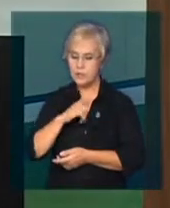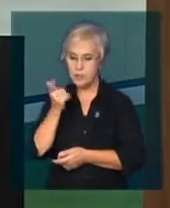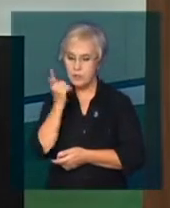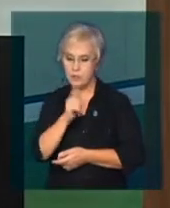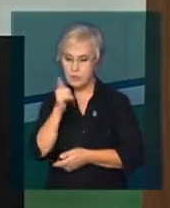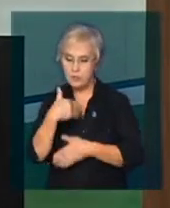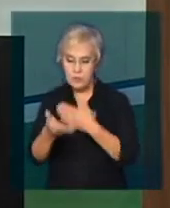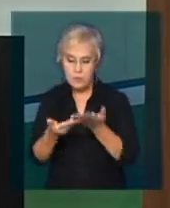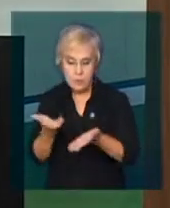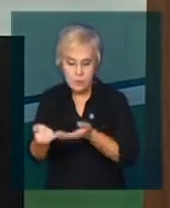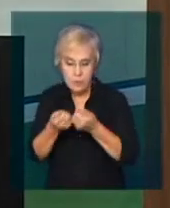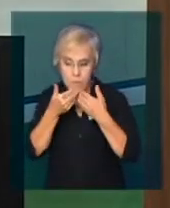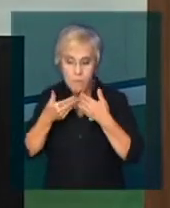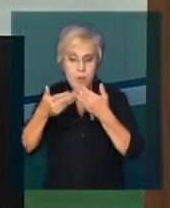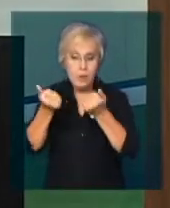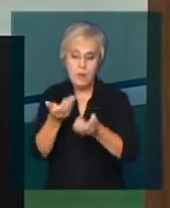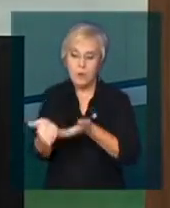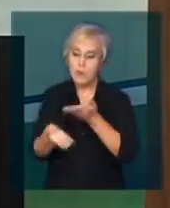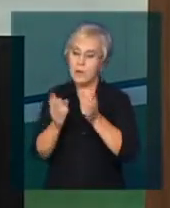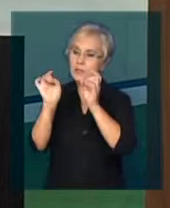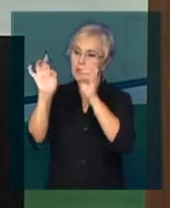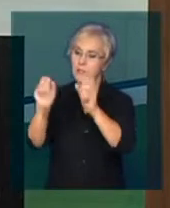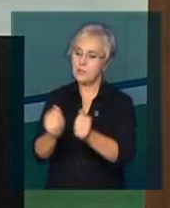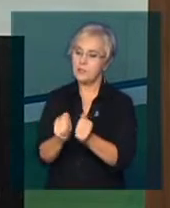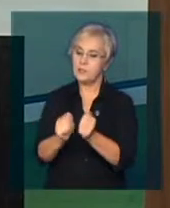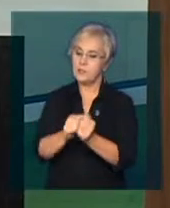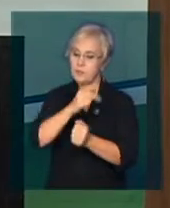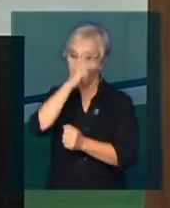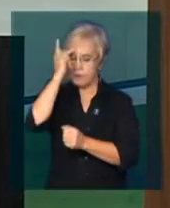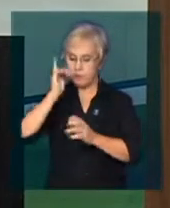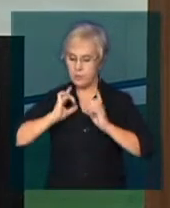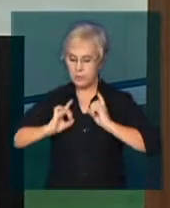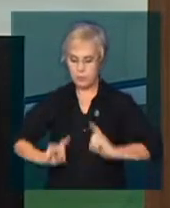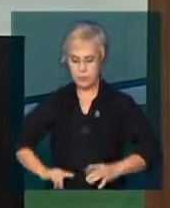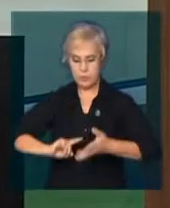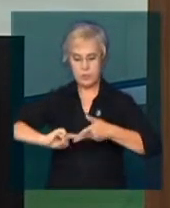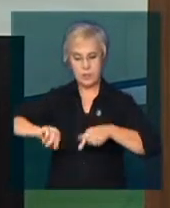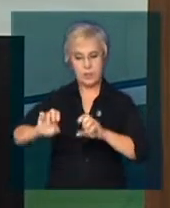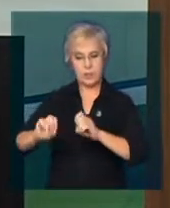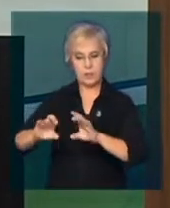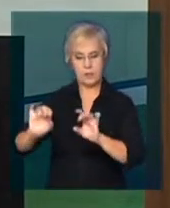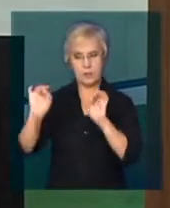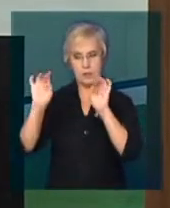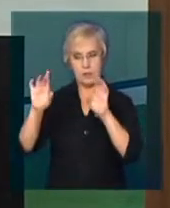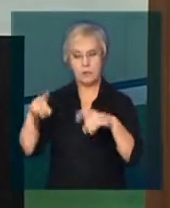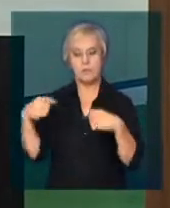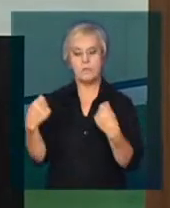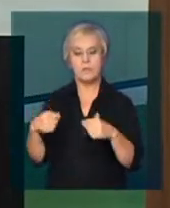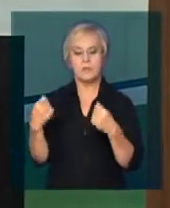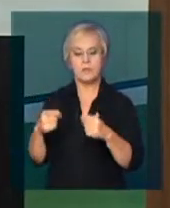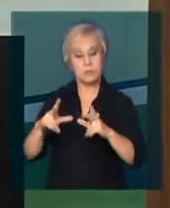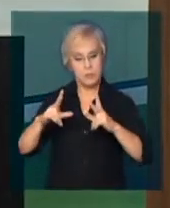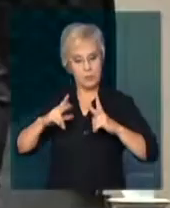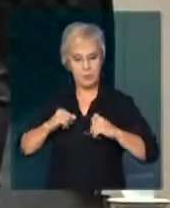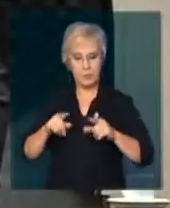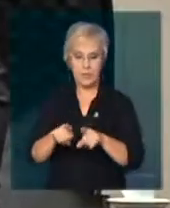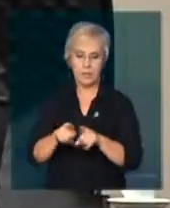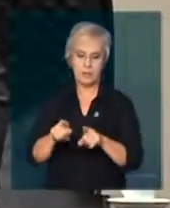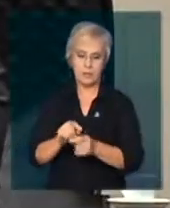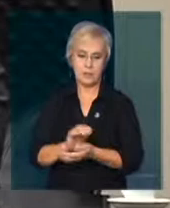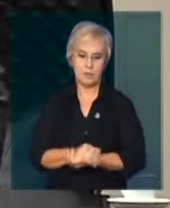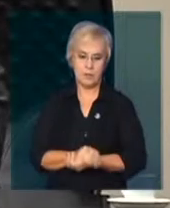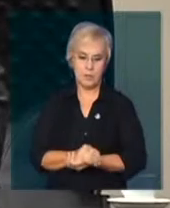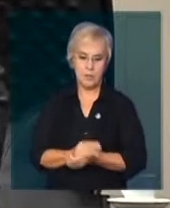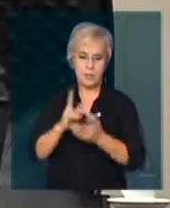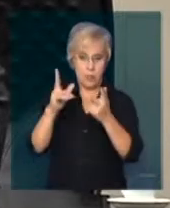de dar um melhor atendimento, um atendimento especial que aqueles portadores de educação especial necessitam e merecem. Da